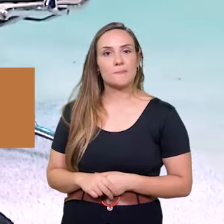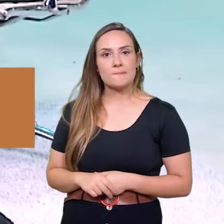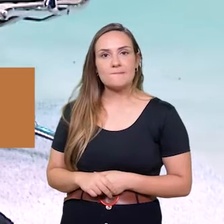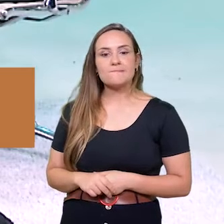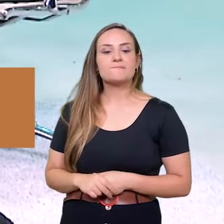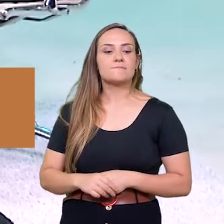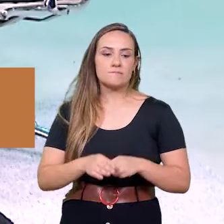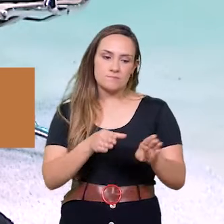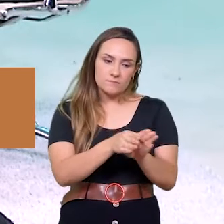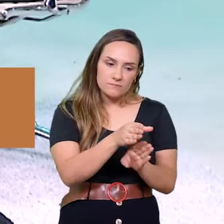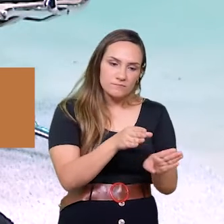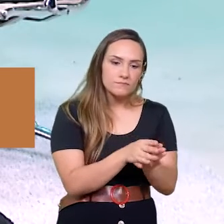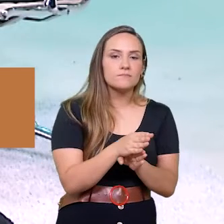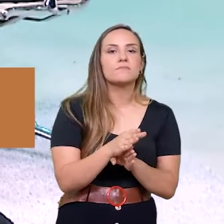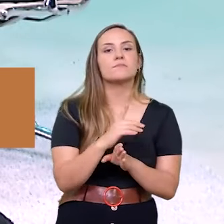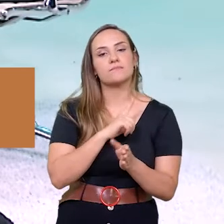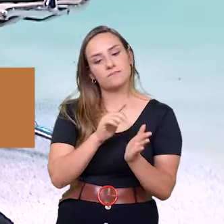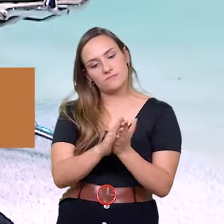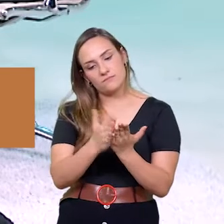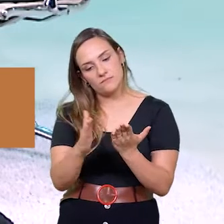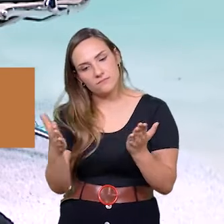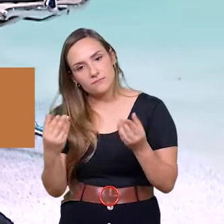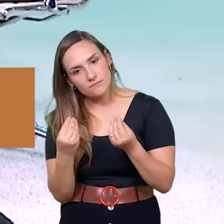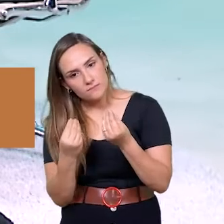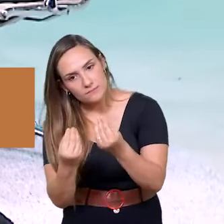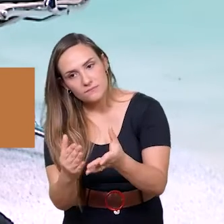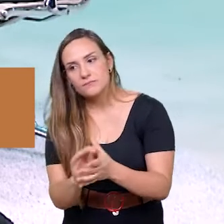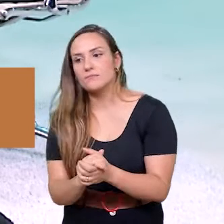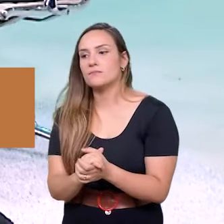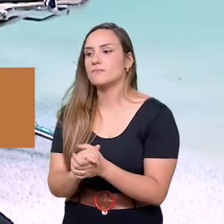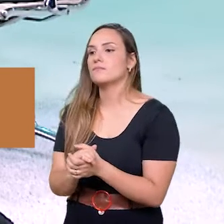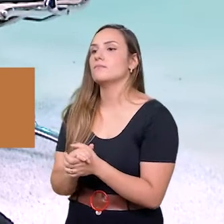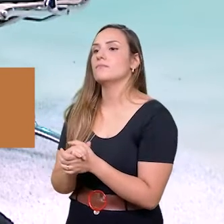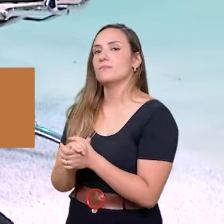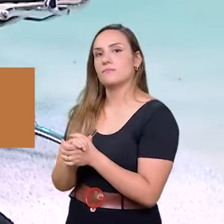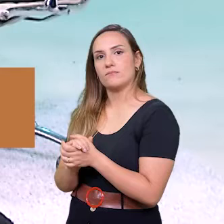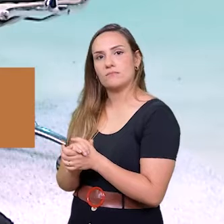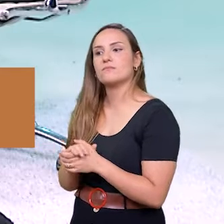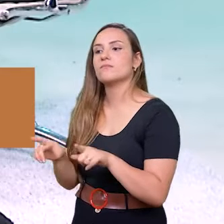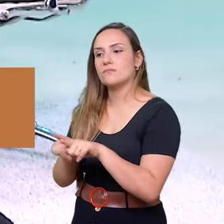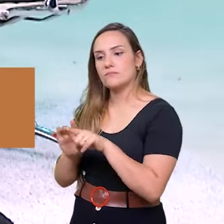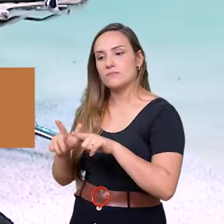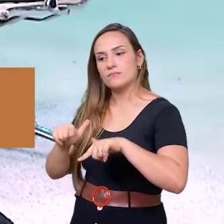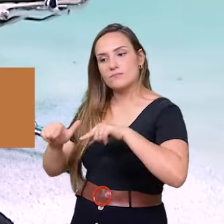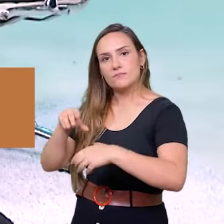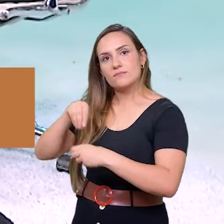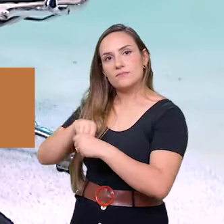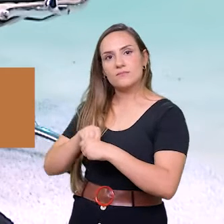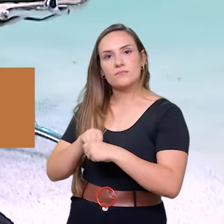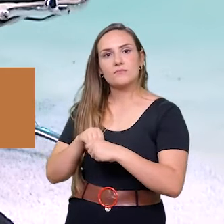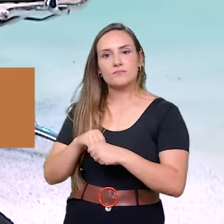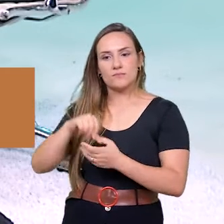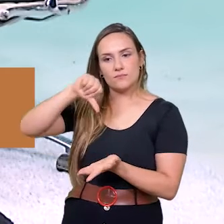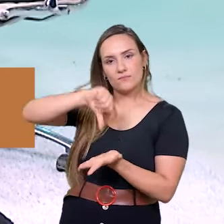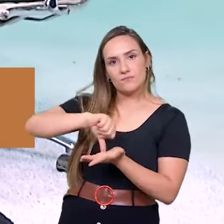atuação de orientação, temos folder, entregamos, atuamos nos fáceis com isso.